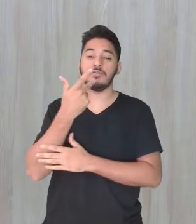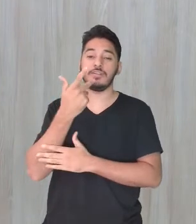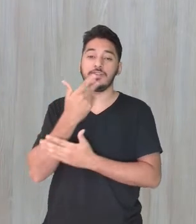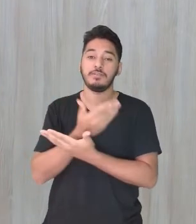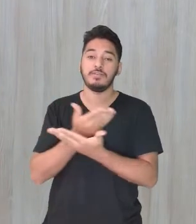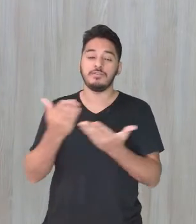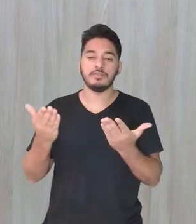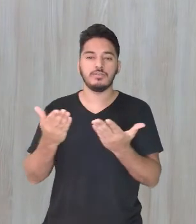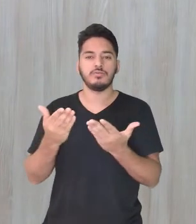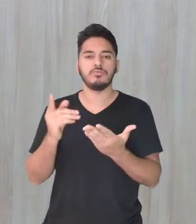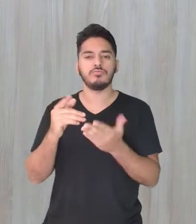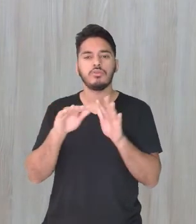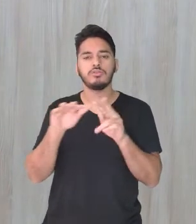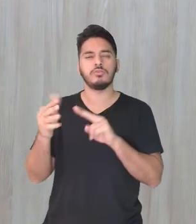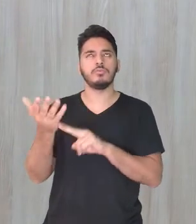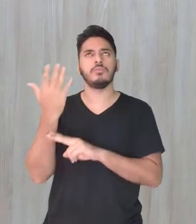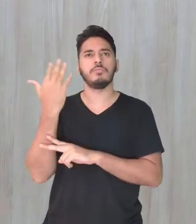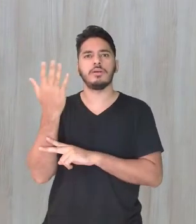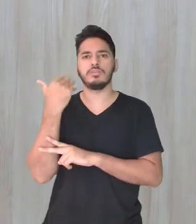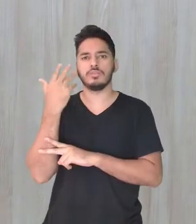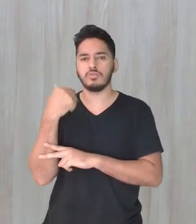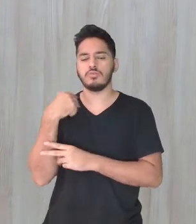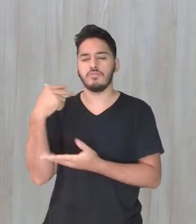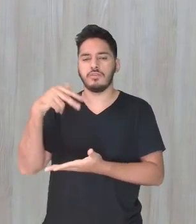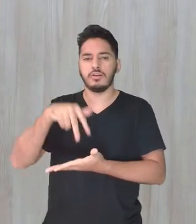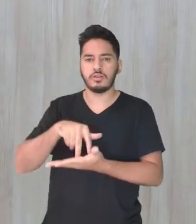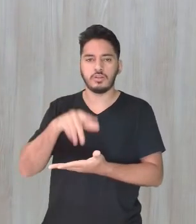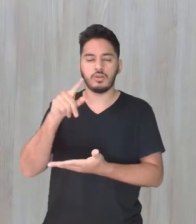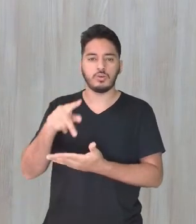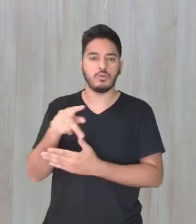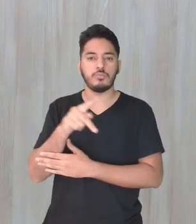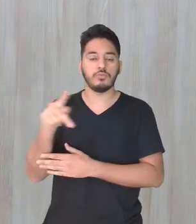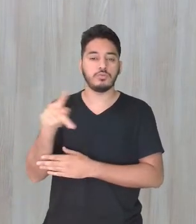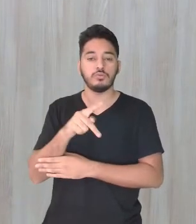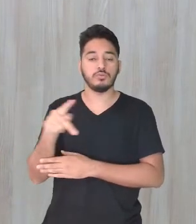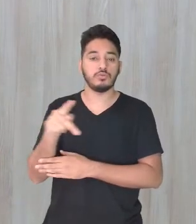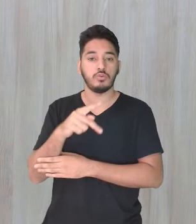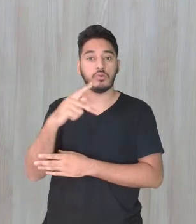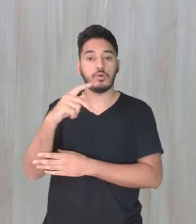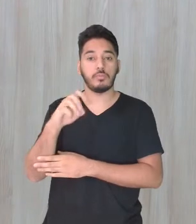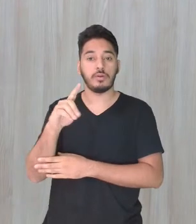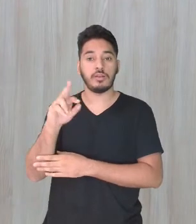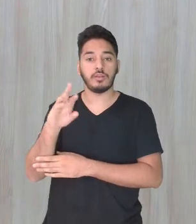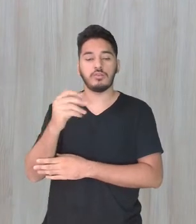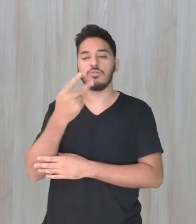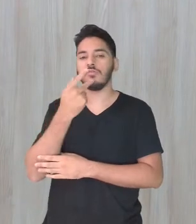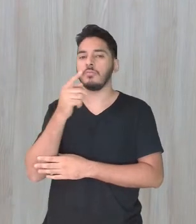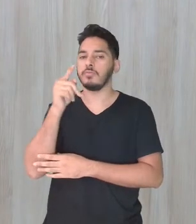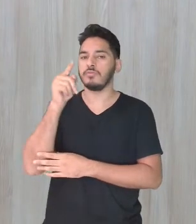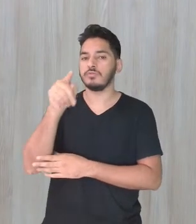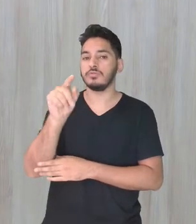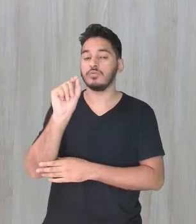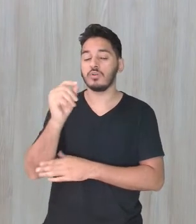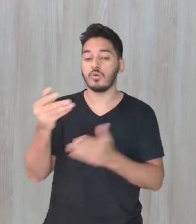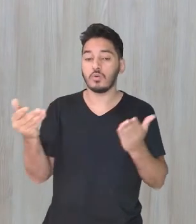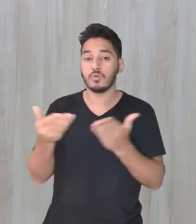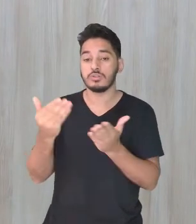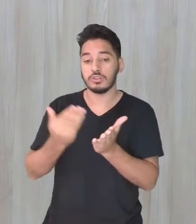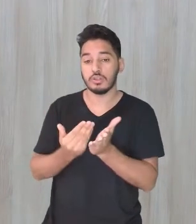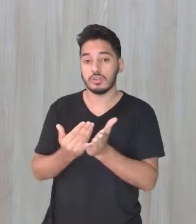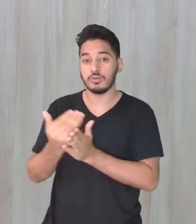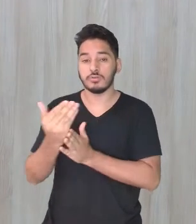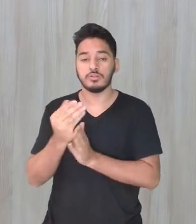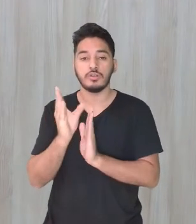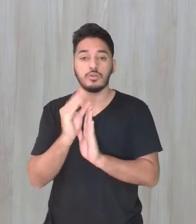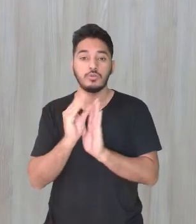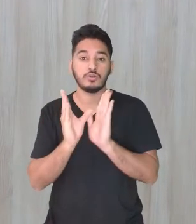vocês na semana passada, quando eu estive aqui com o professor Pedro, né? Eu falei para vocês que a gente hoje ia começar o